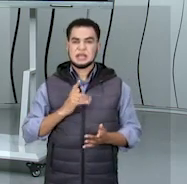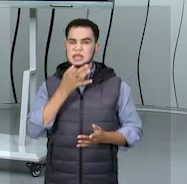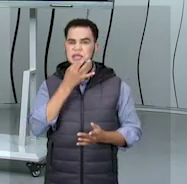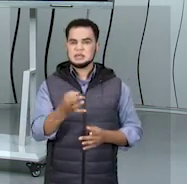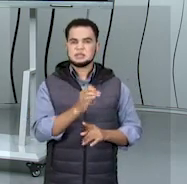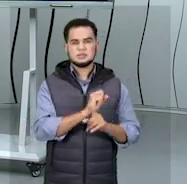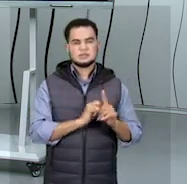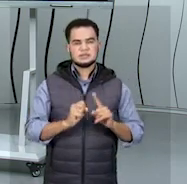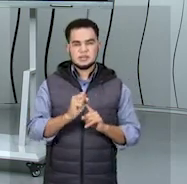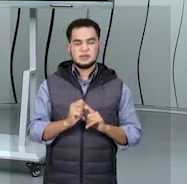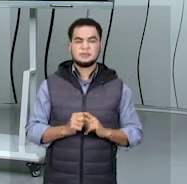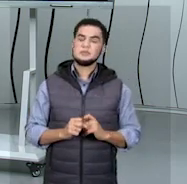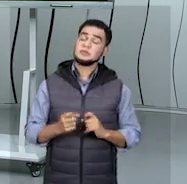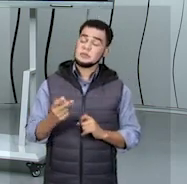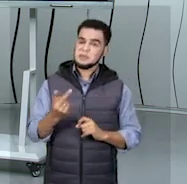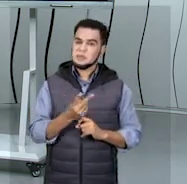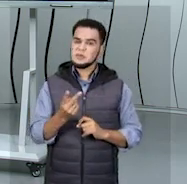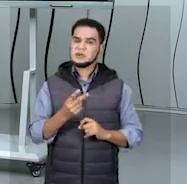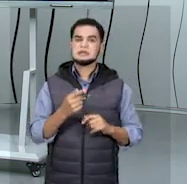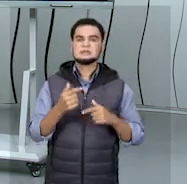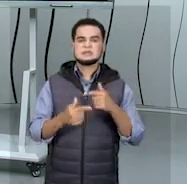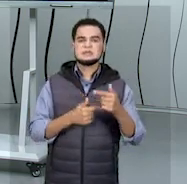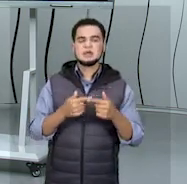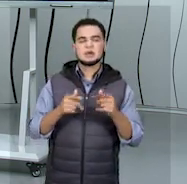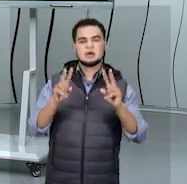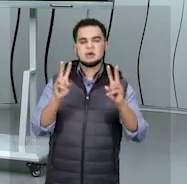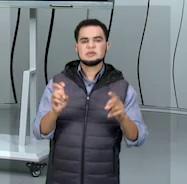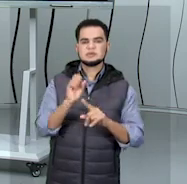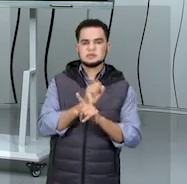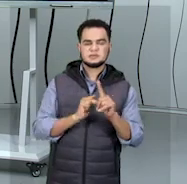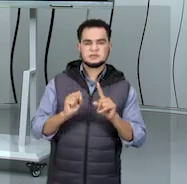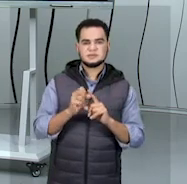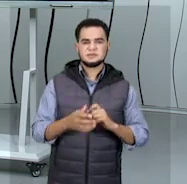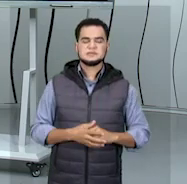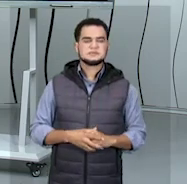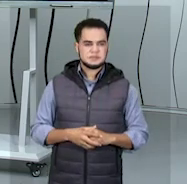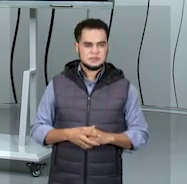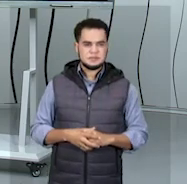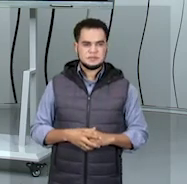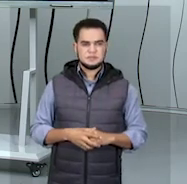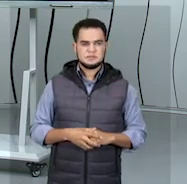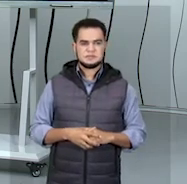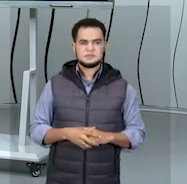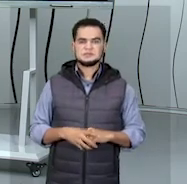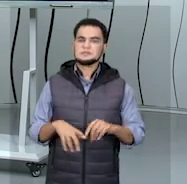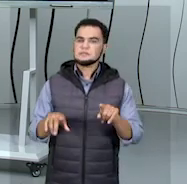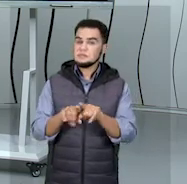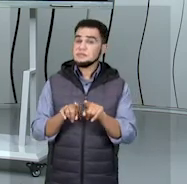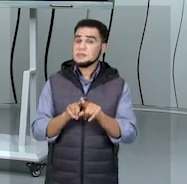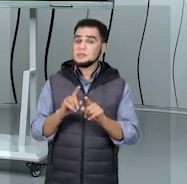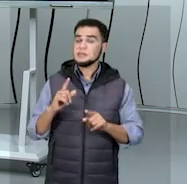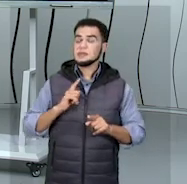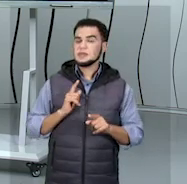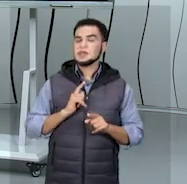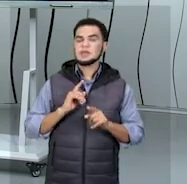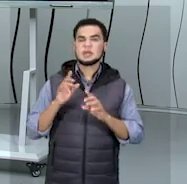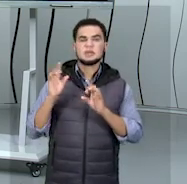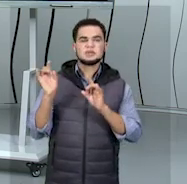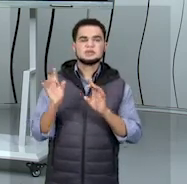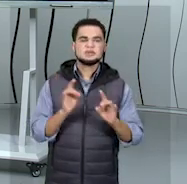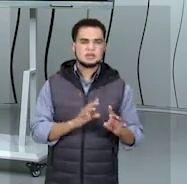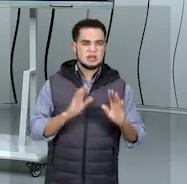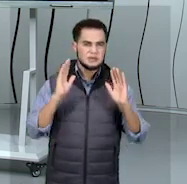Então, os dois ali trabalham com essa questão social. Também aqui é uma predominância do cotidiano. Lembra que o enfoque